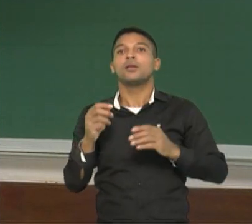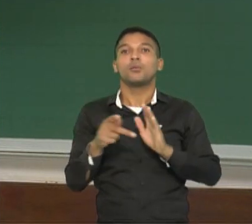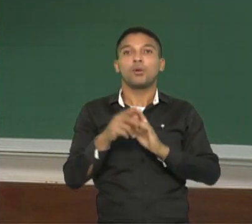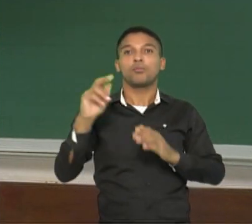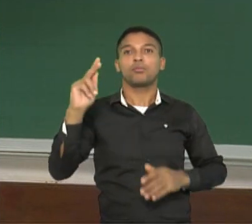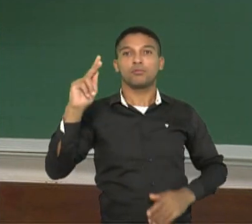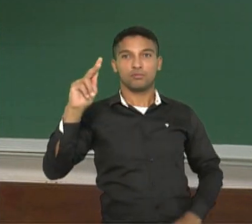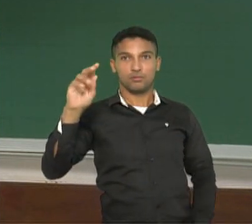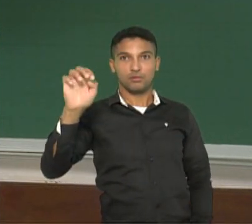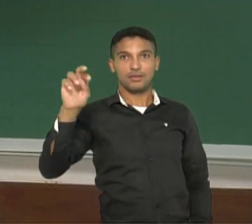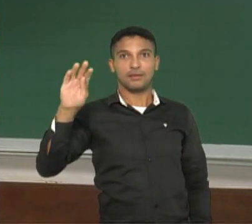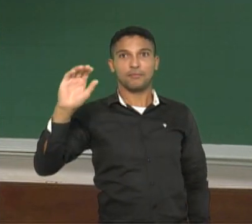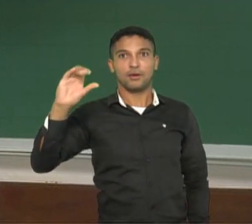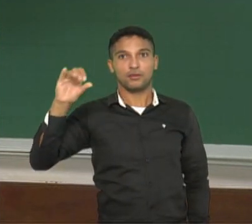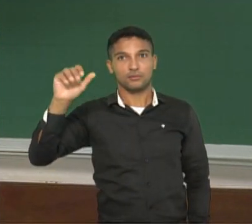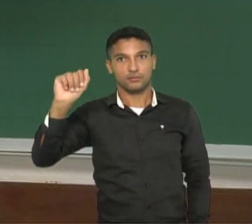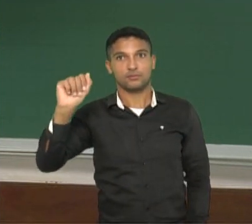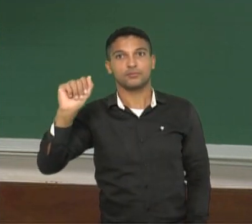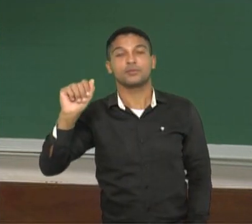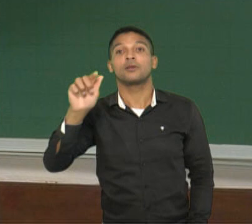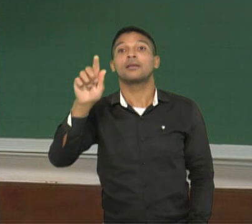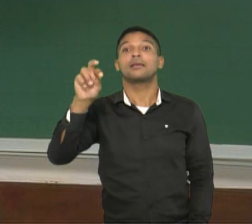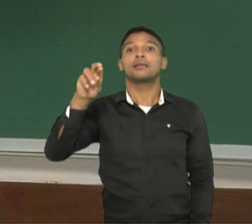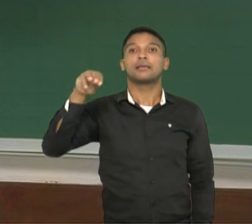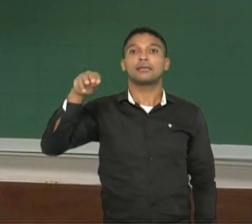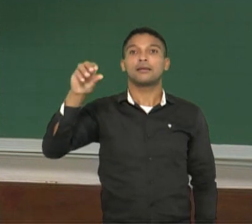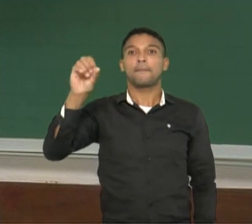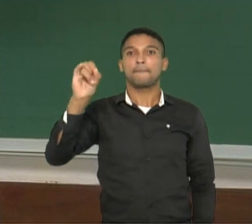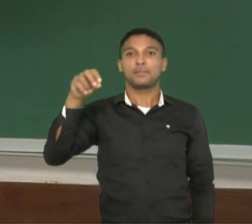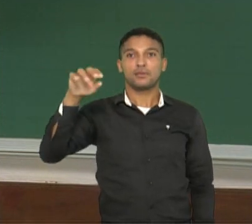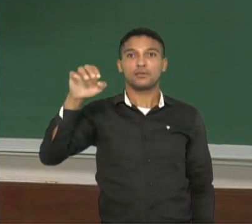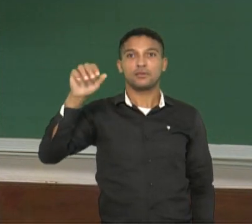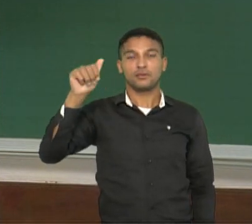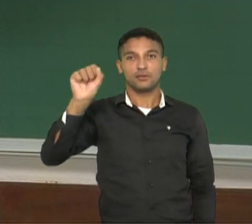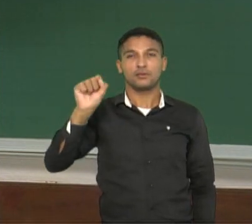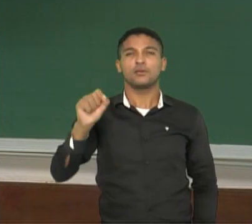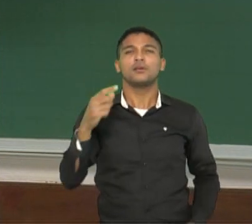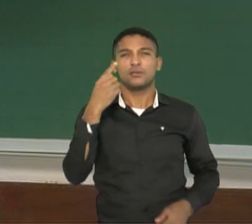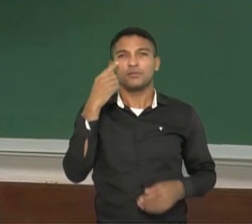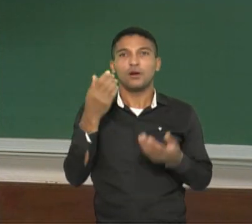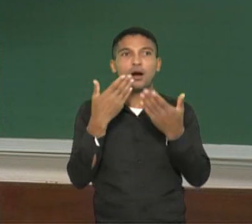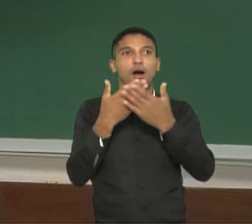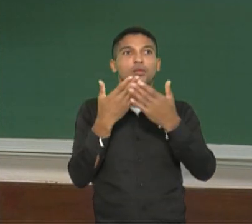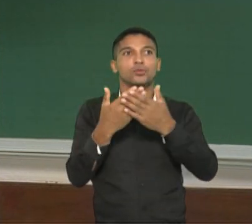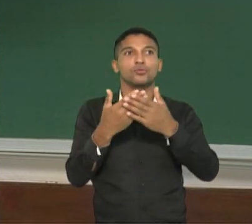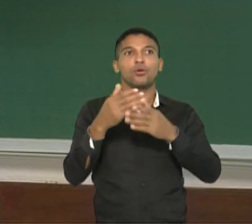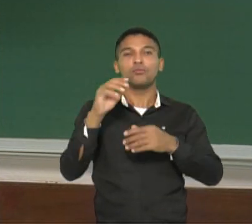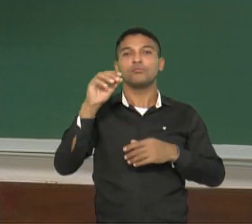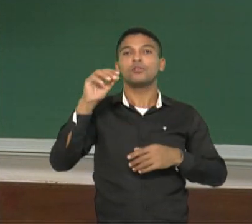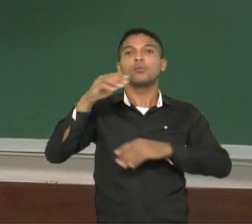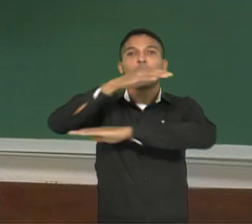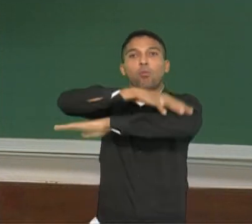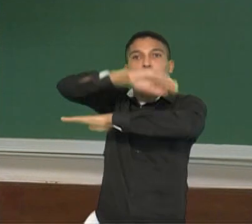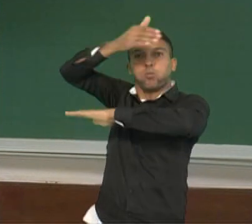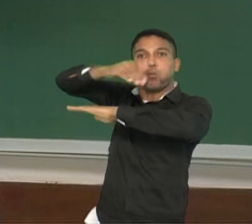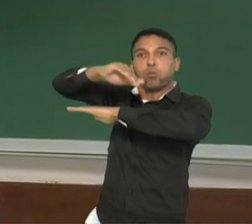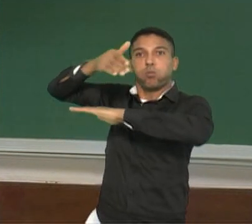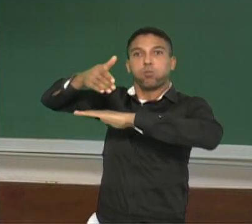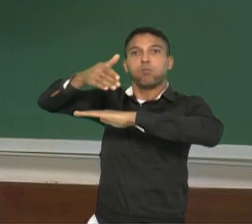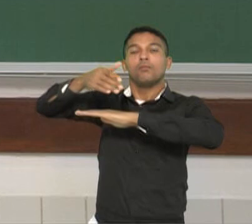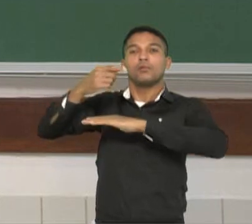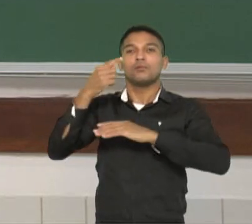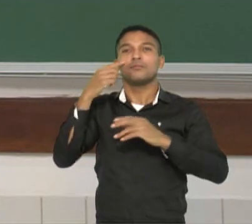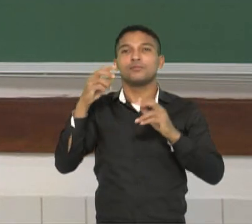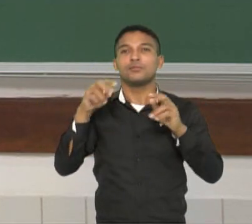sobre os domínios morfoclimáticos brasileiros e conhecemos um pouco mais sobre as pradarias e sobre o domínio morfoclimático dos mares de